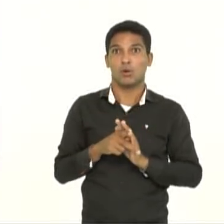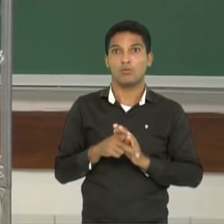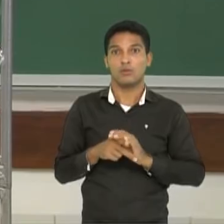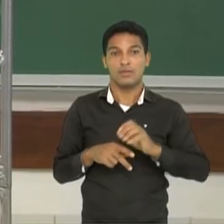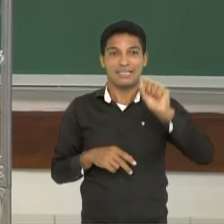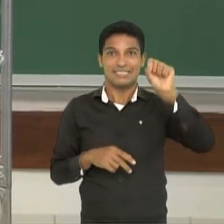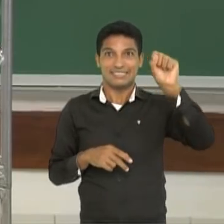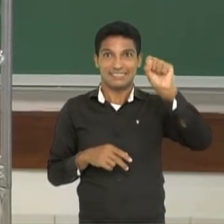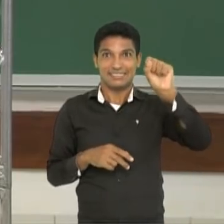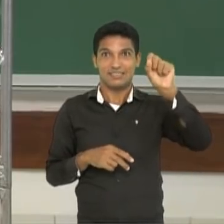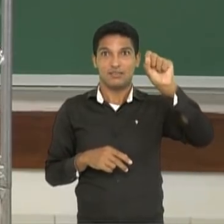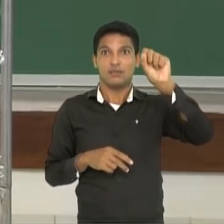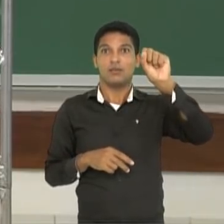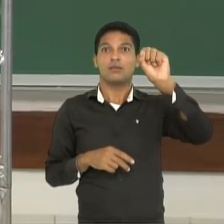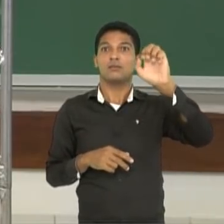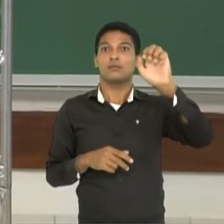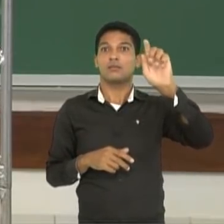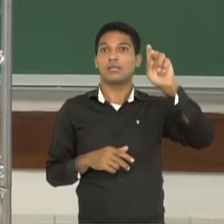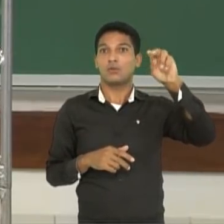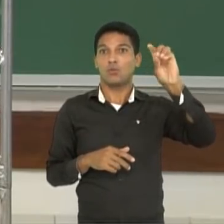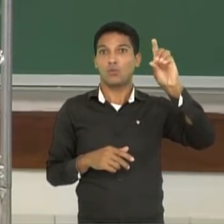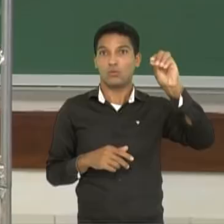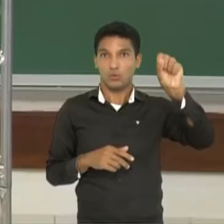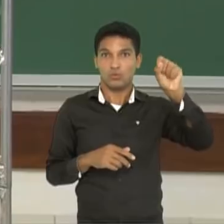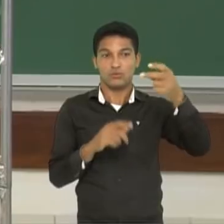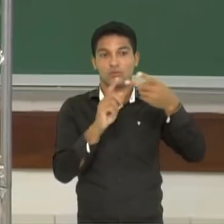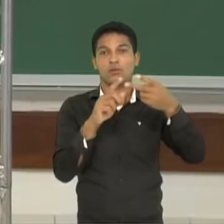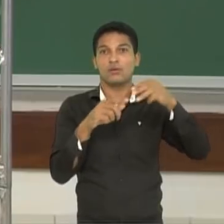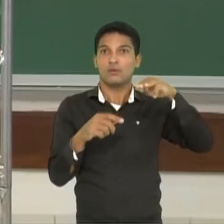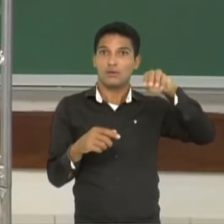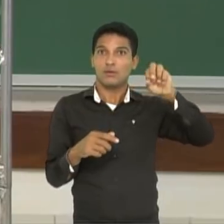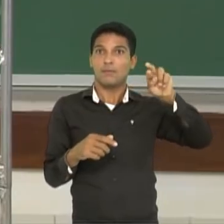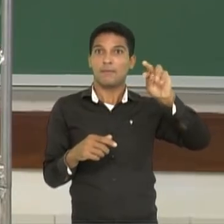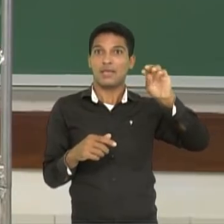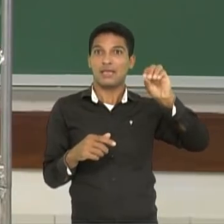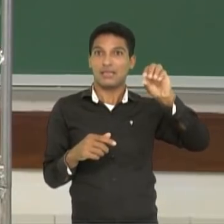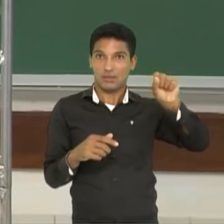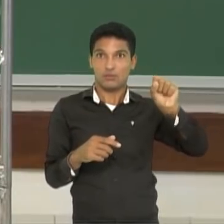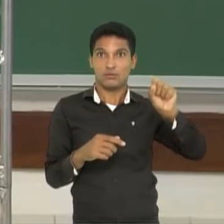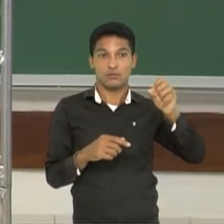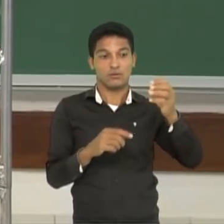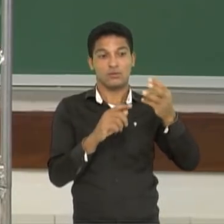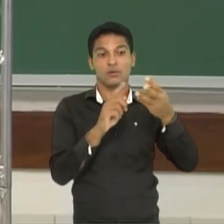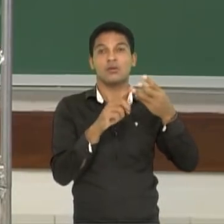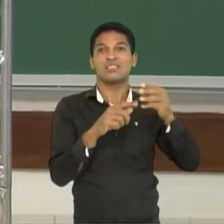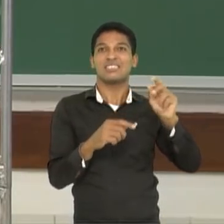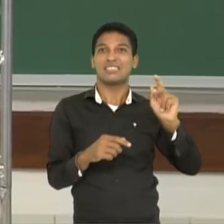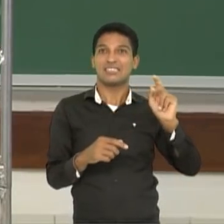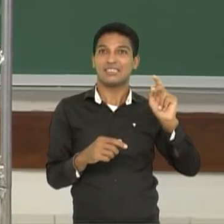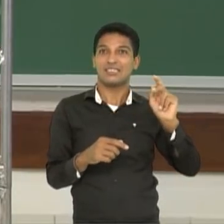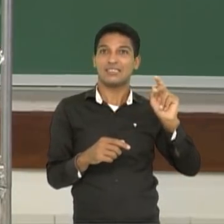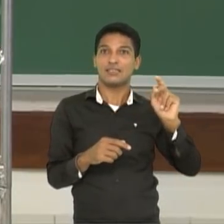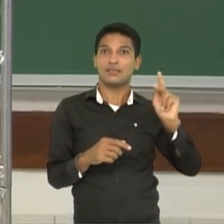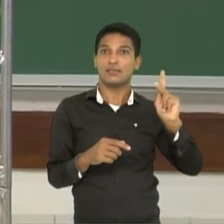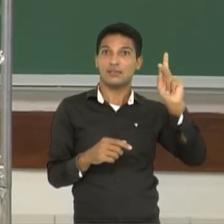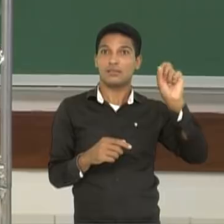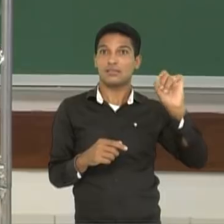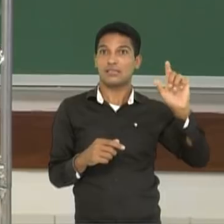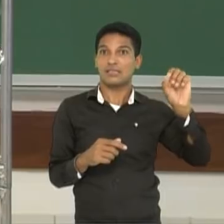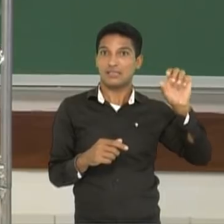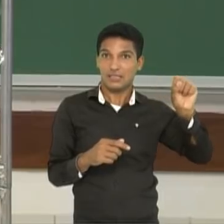Então, nós vamos comparar resultados alcançados pelos competidores, tá? Então, essa é a